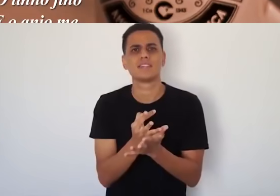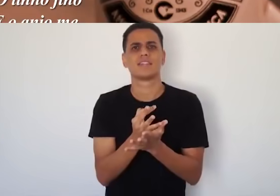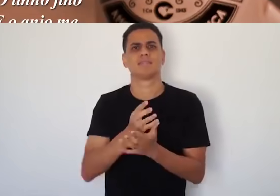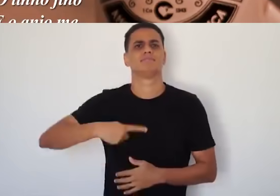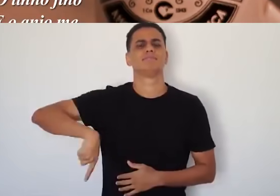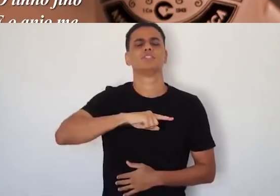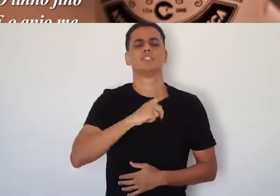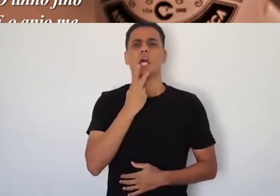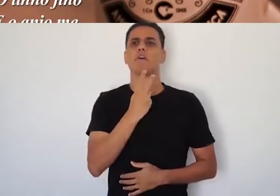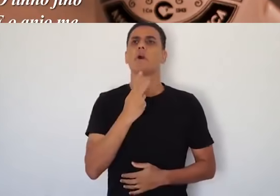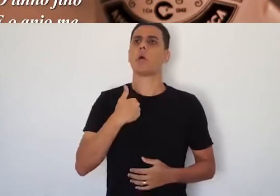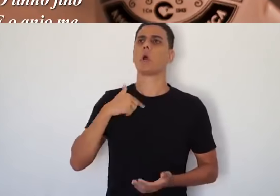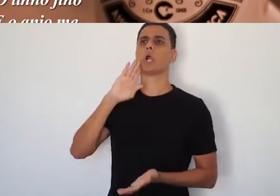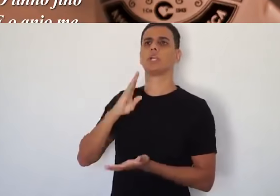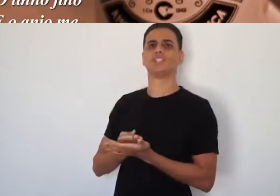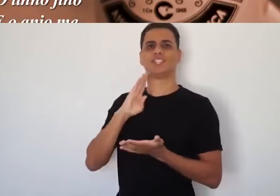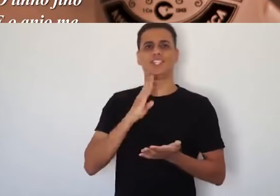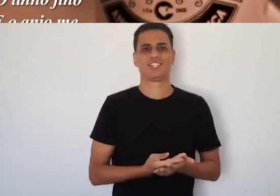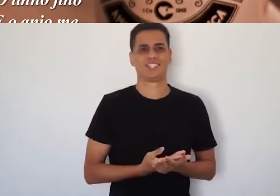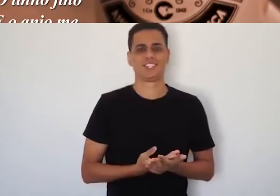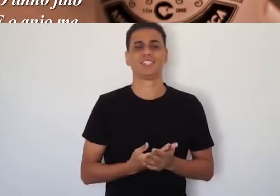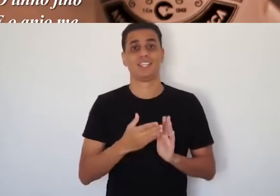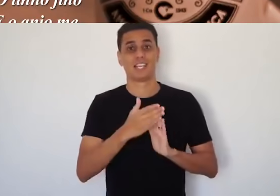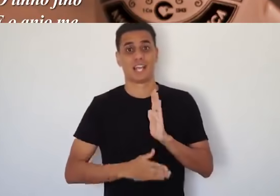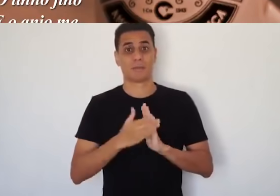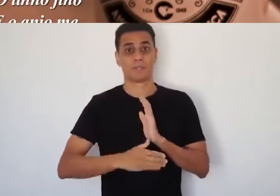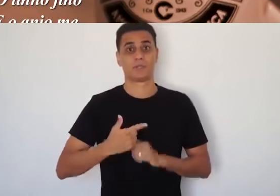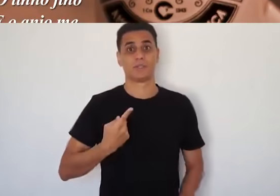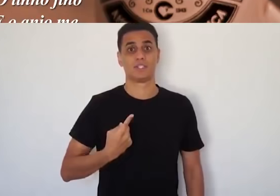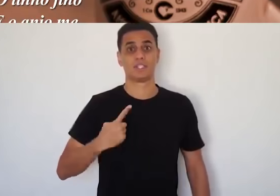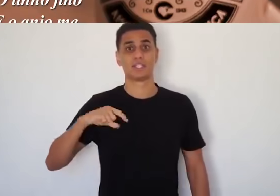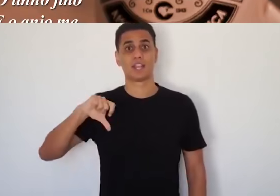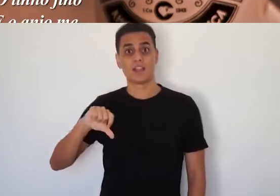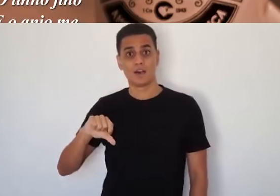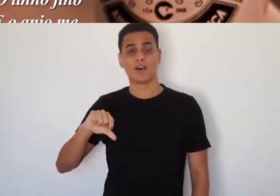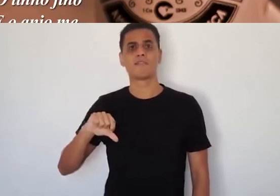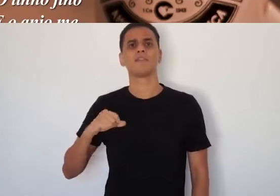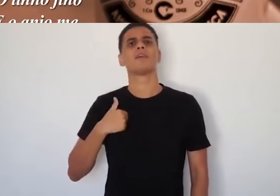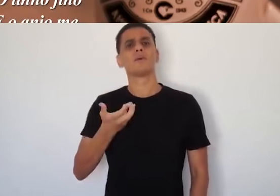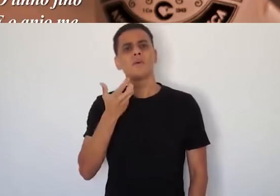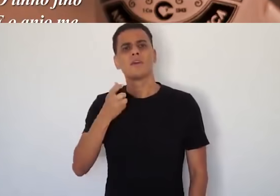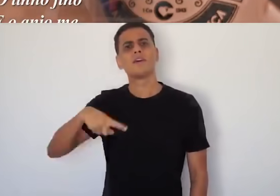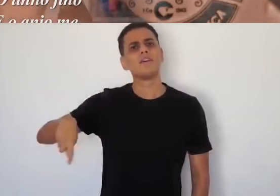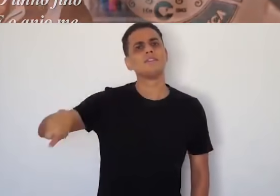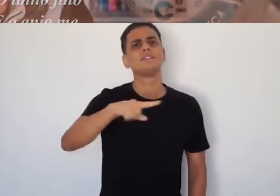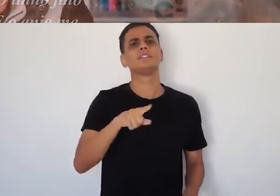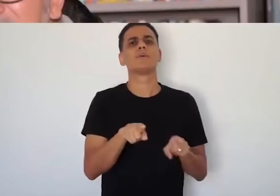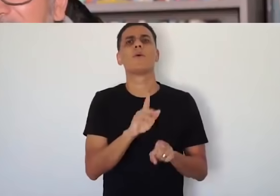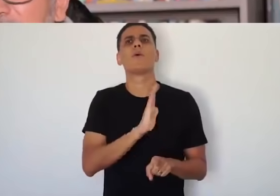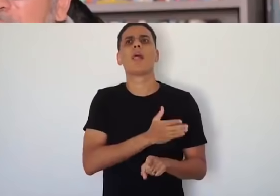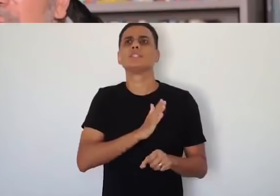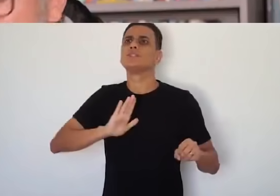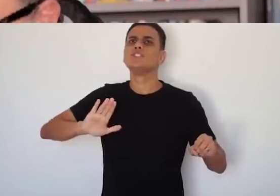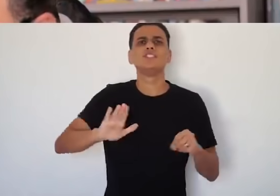qual é a roupa desse encontro com o noivo que é Jesus. É o linho fino, brilhante e puro,